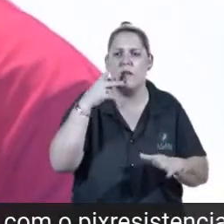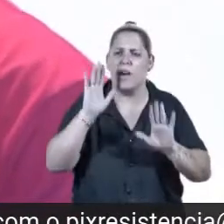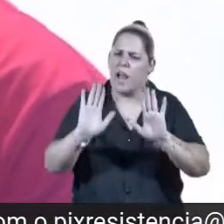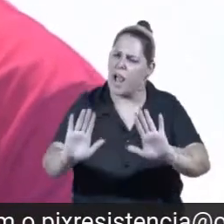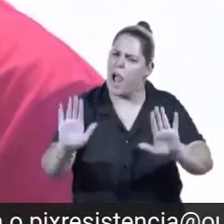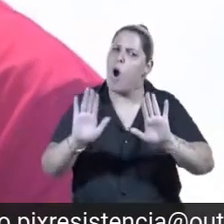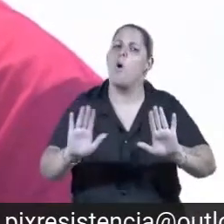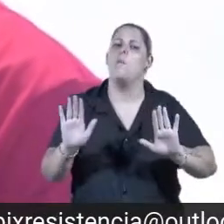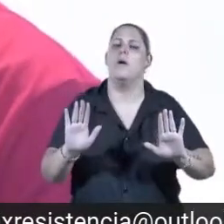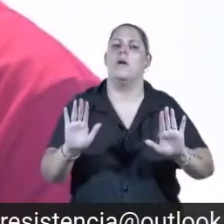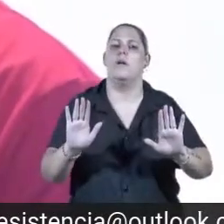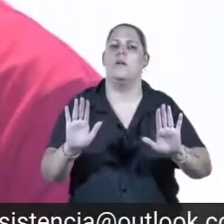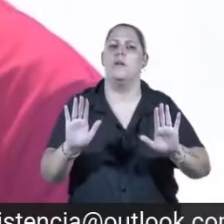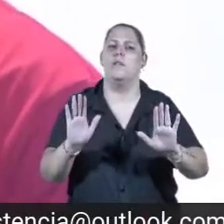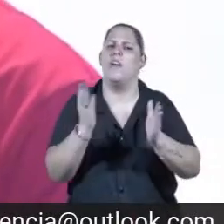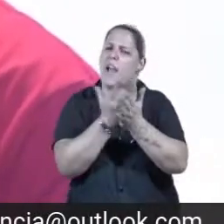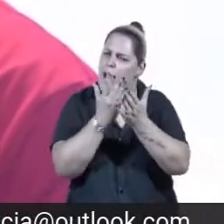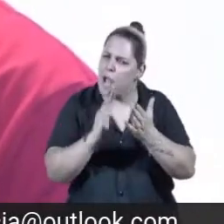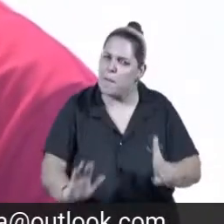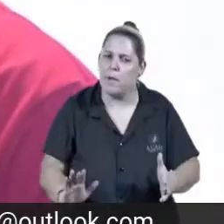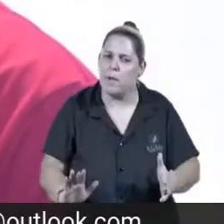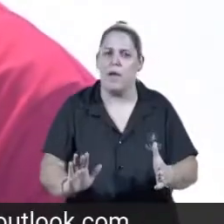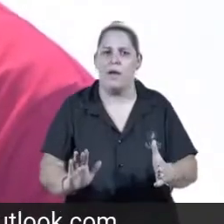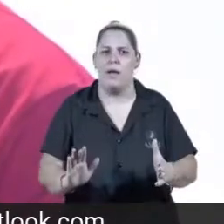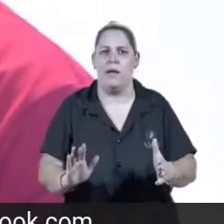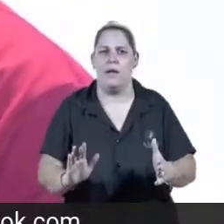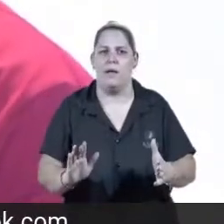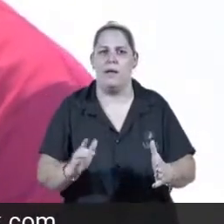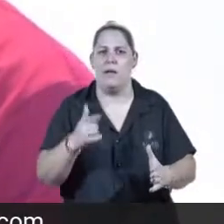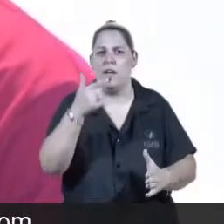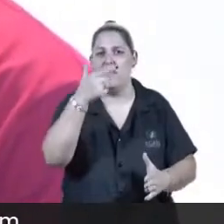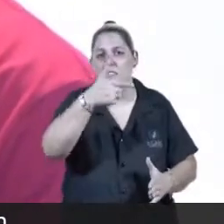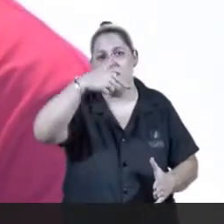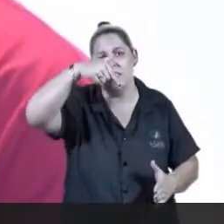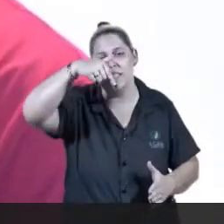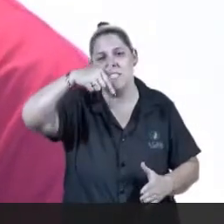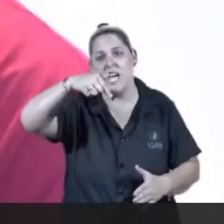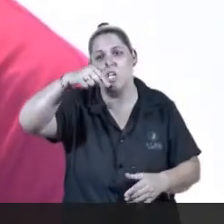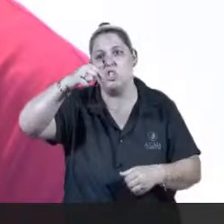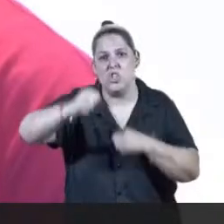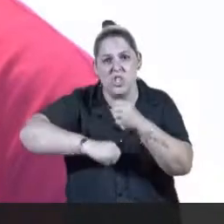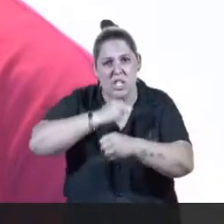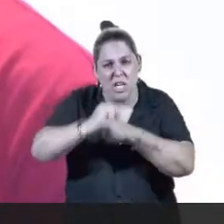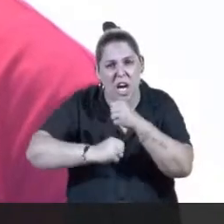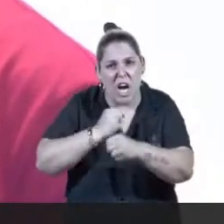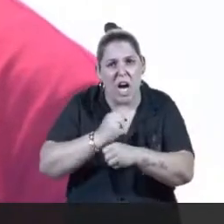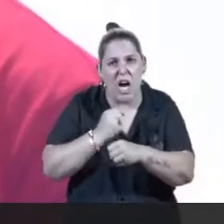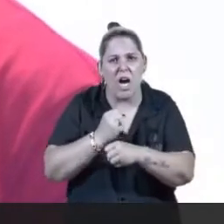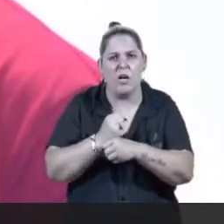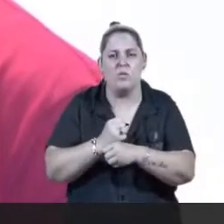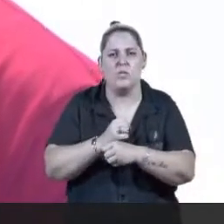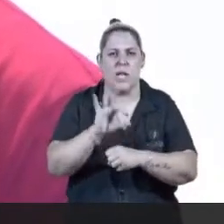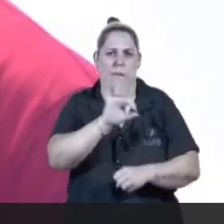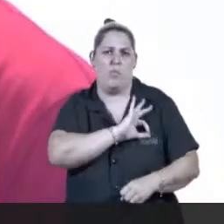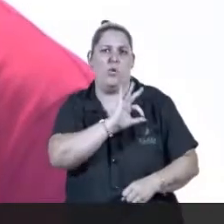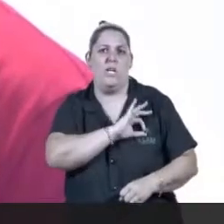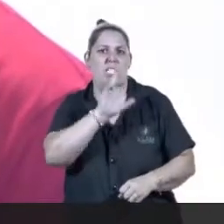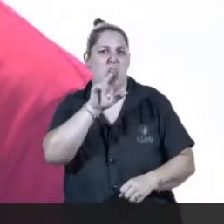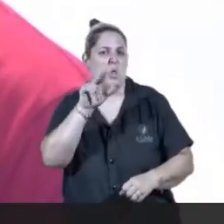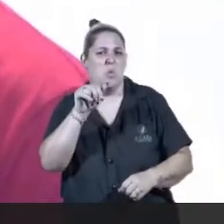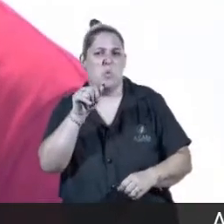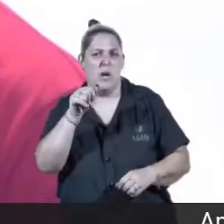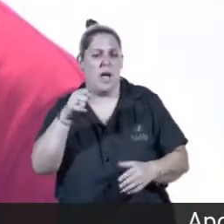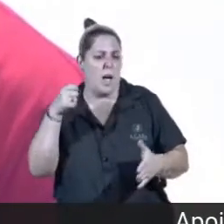sofria, das ameaças, presidente. Eu, em 27 anos, quanto delegado, eu nunca fui ameaçado de